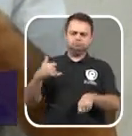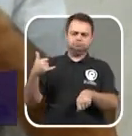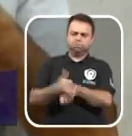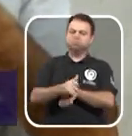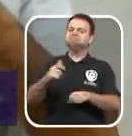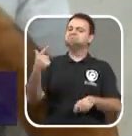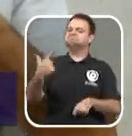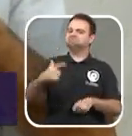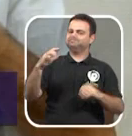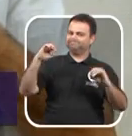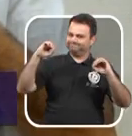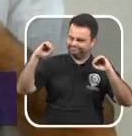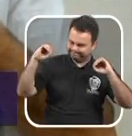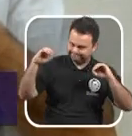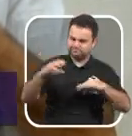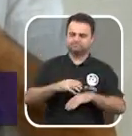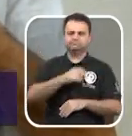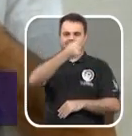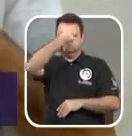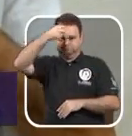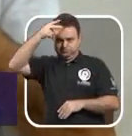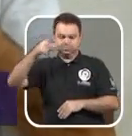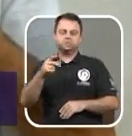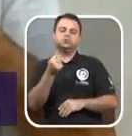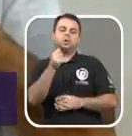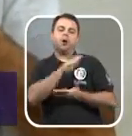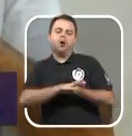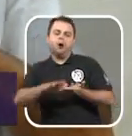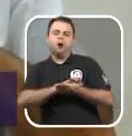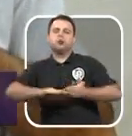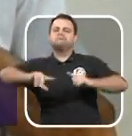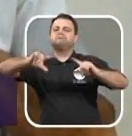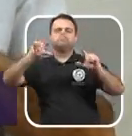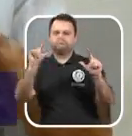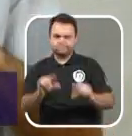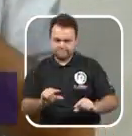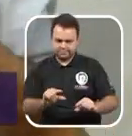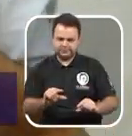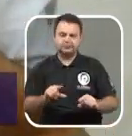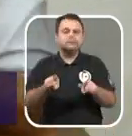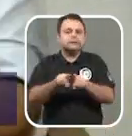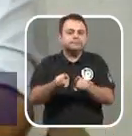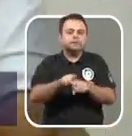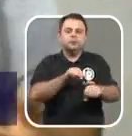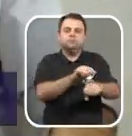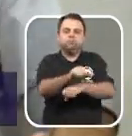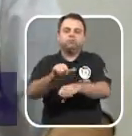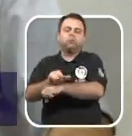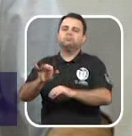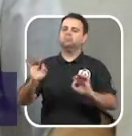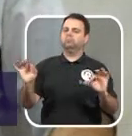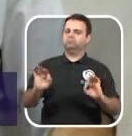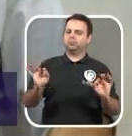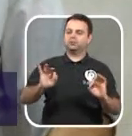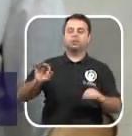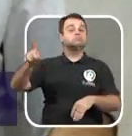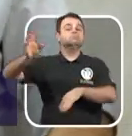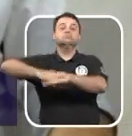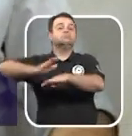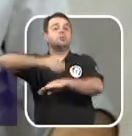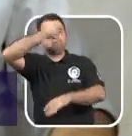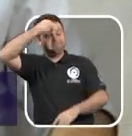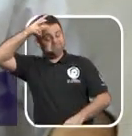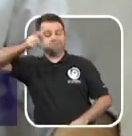prefeitura vai pagar melhor o trabalhador, vai gastar menos, pagar melhor o trabalhador e risco zero de calote, porque ela paga diretamente,